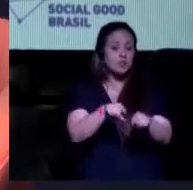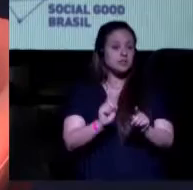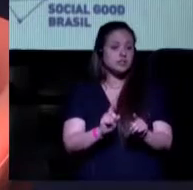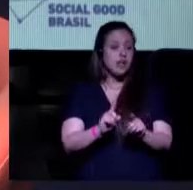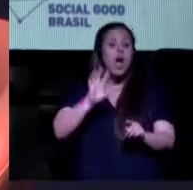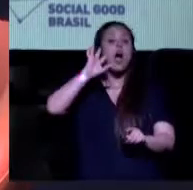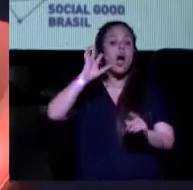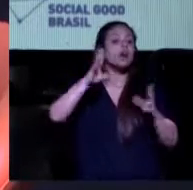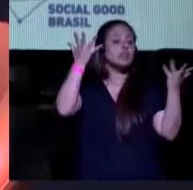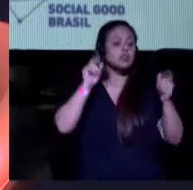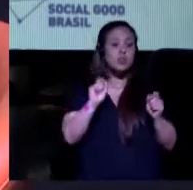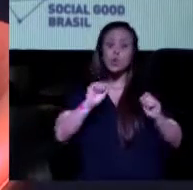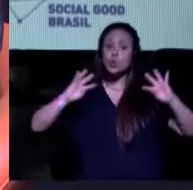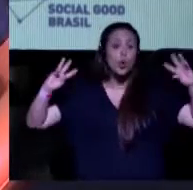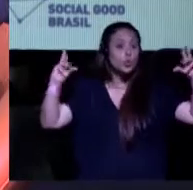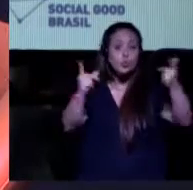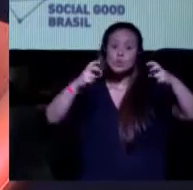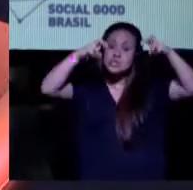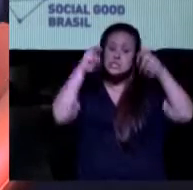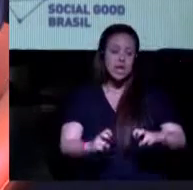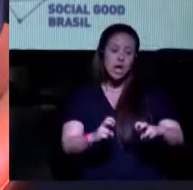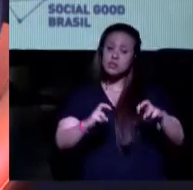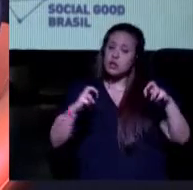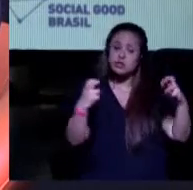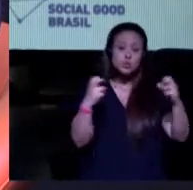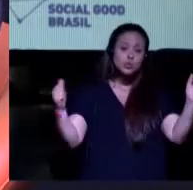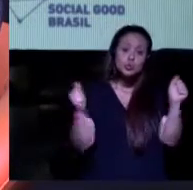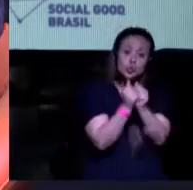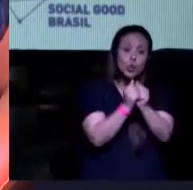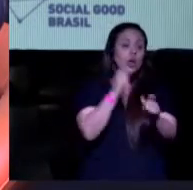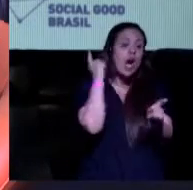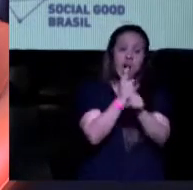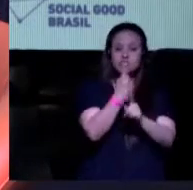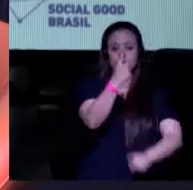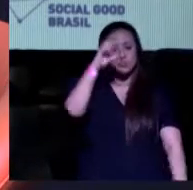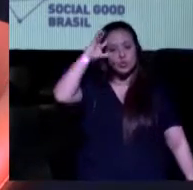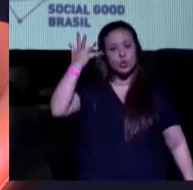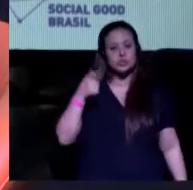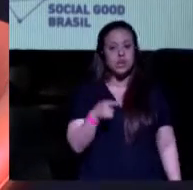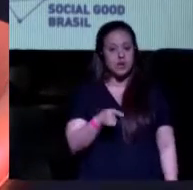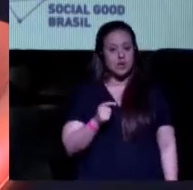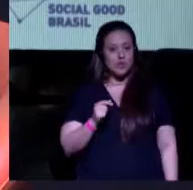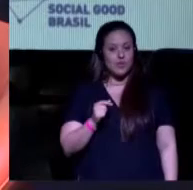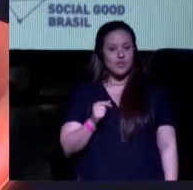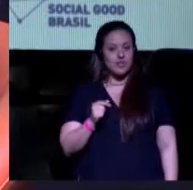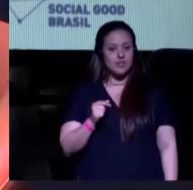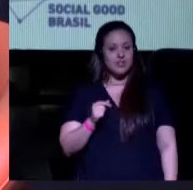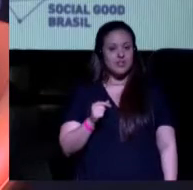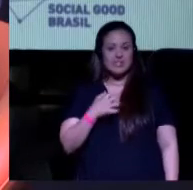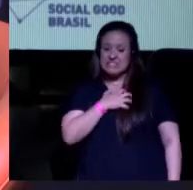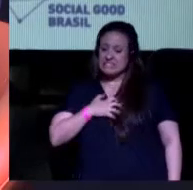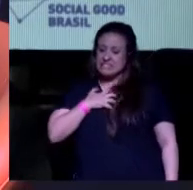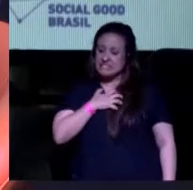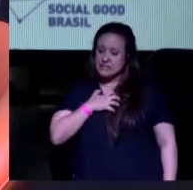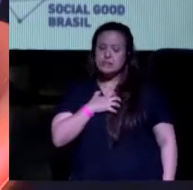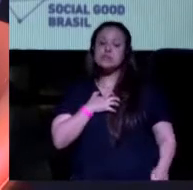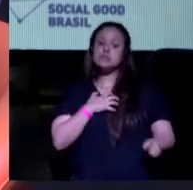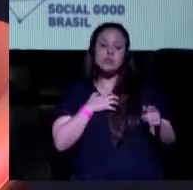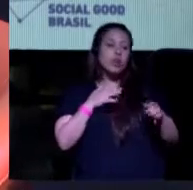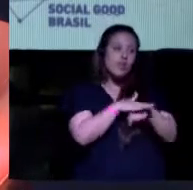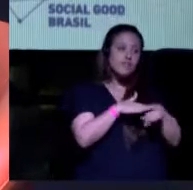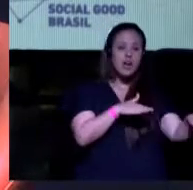vai ter que achar uma solução e então como que uma pessoa se torna